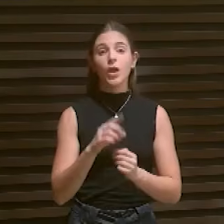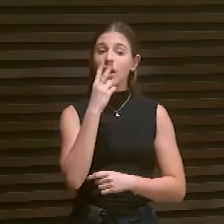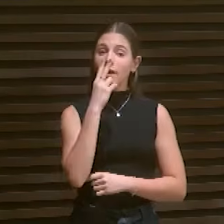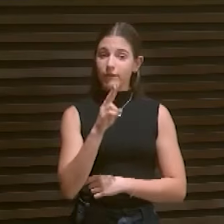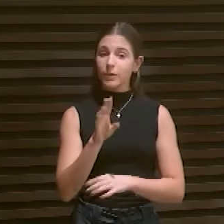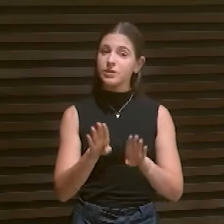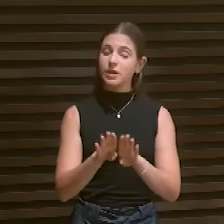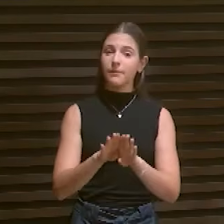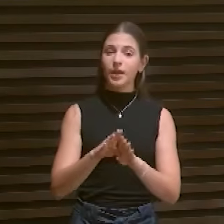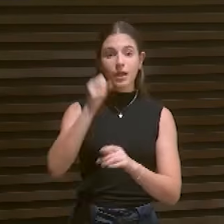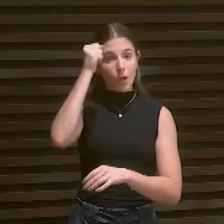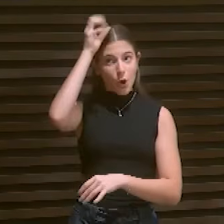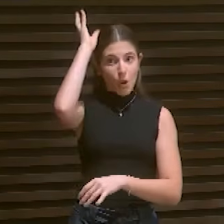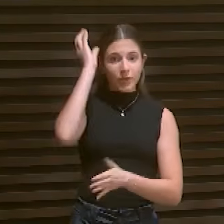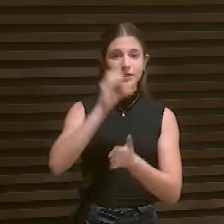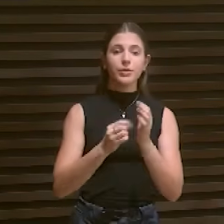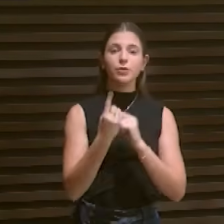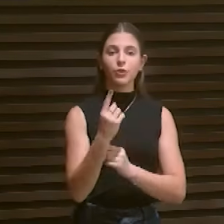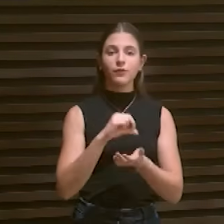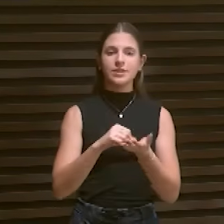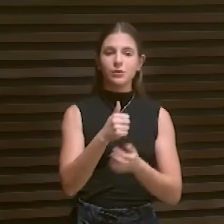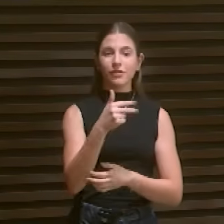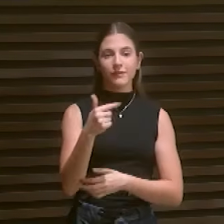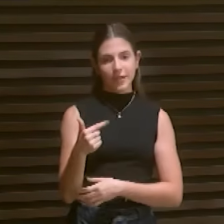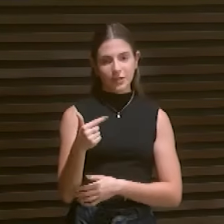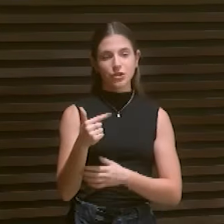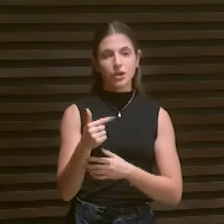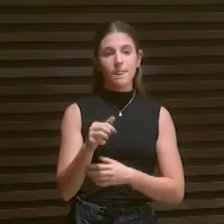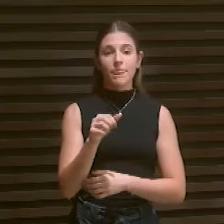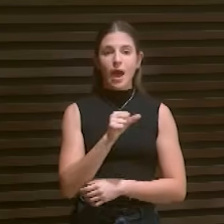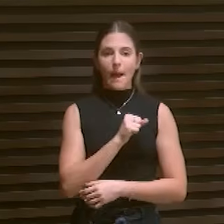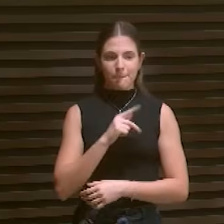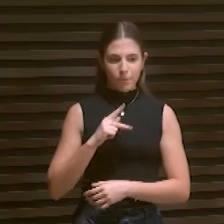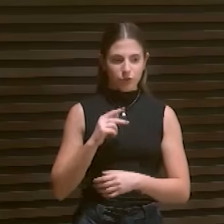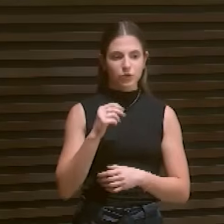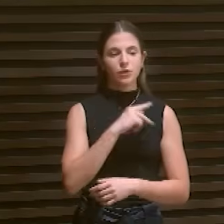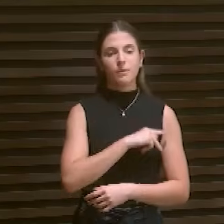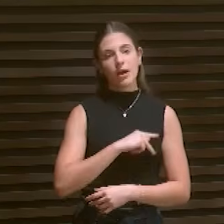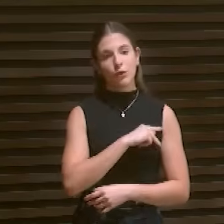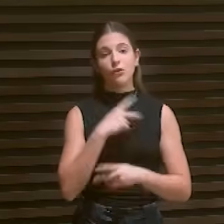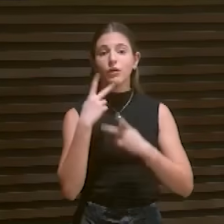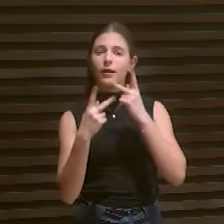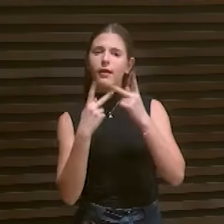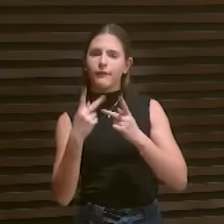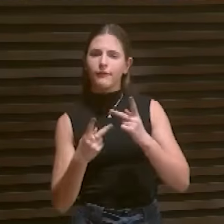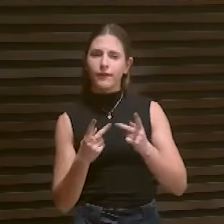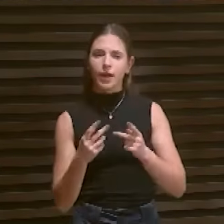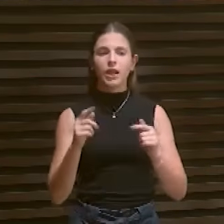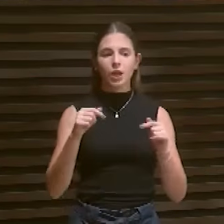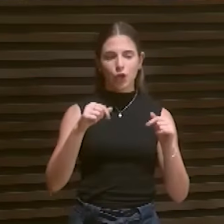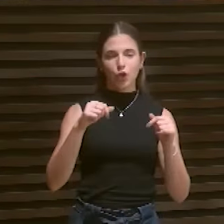em Romanos, no capítulo 1, versículo 20, o apóstolo Paulo, ele também fala a respeito do